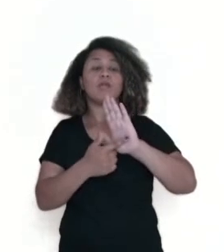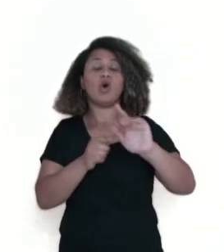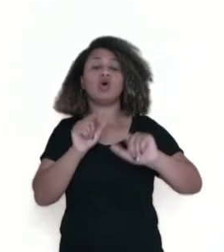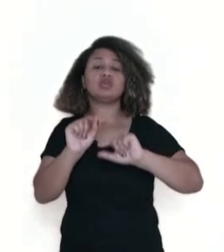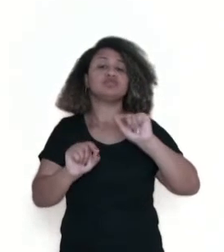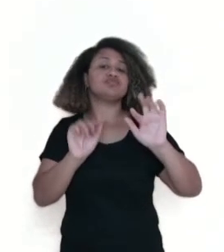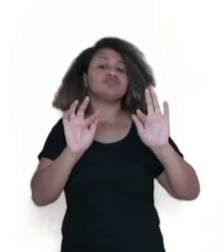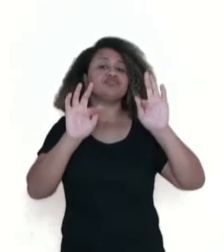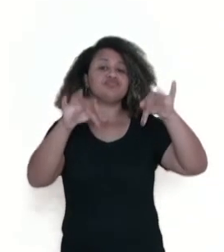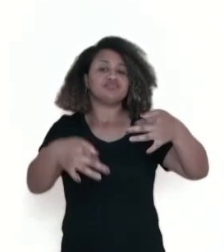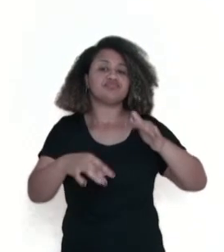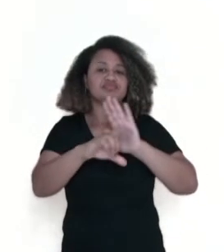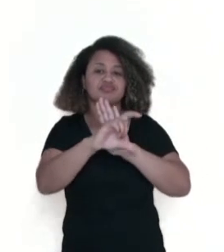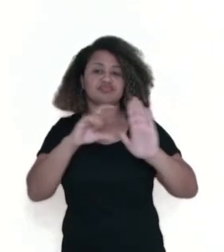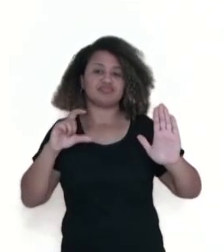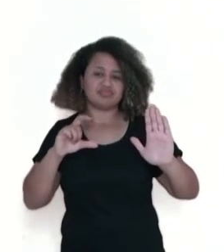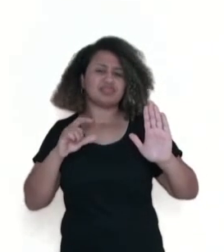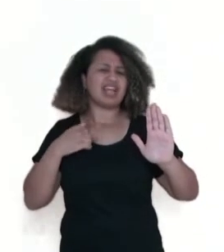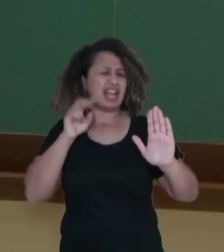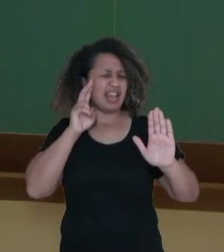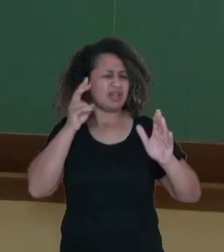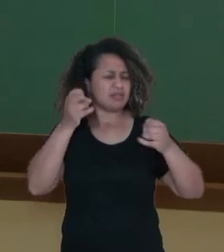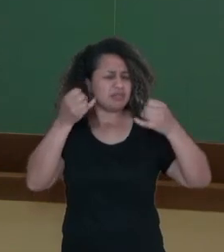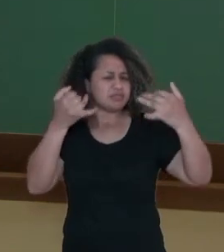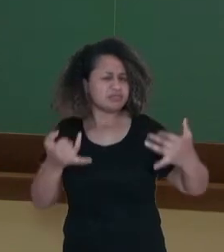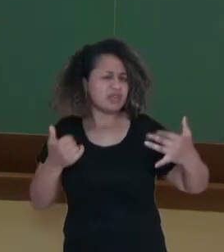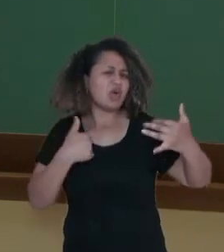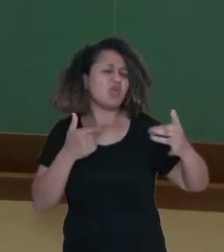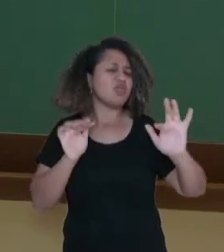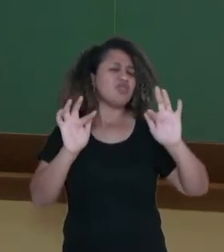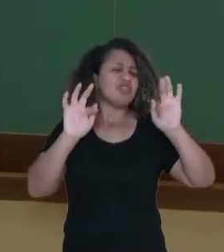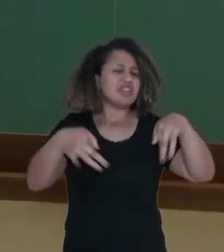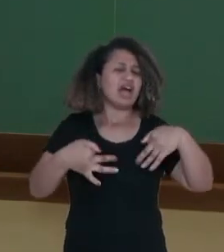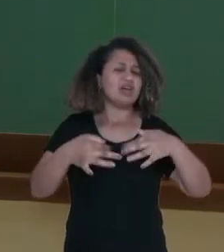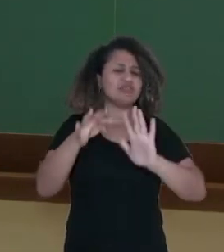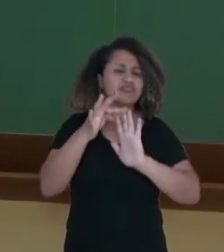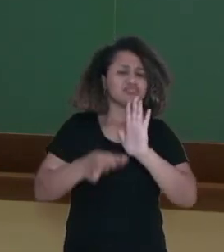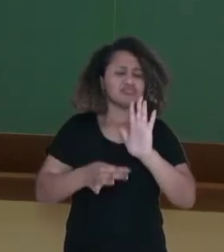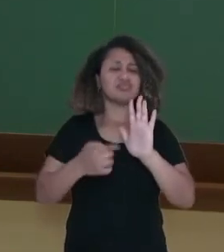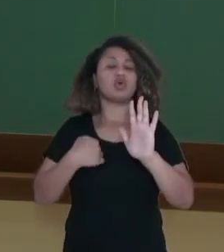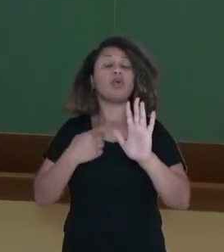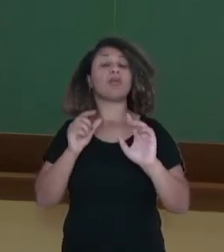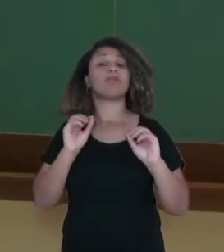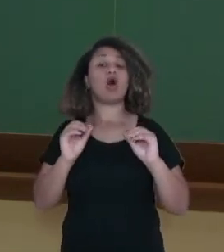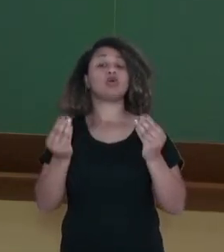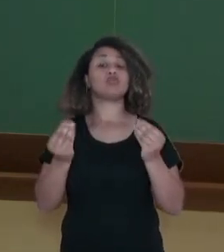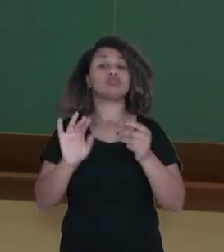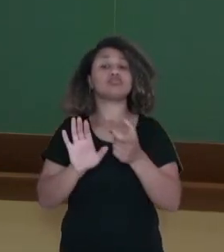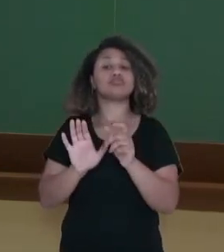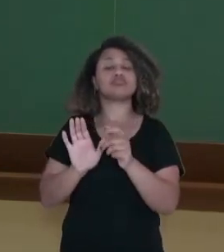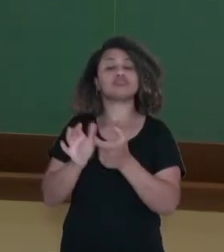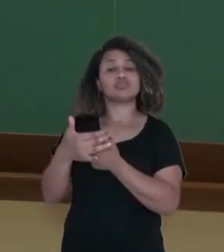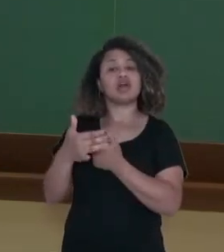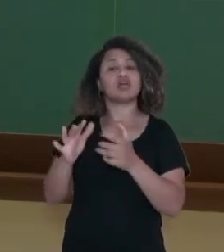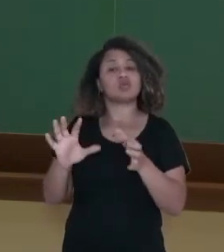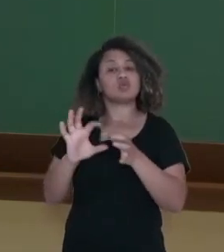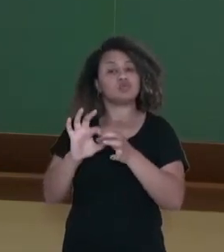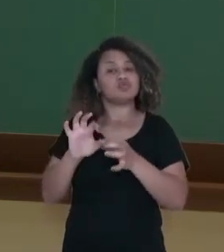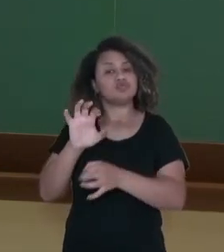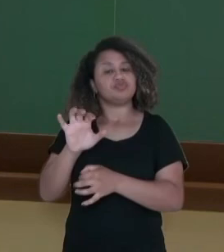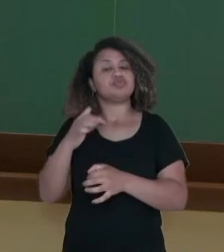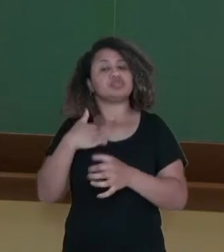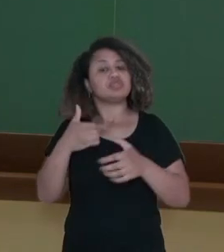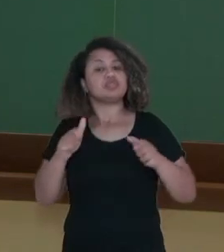ideia de conclusão no texto? Lembra que eu falei? Quando você quer concluir um texto, uma ideia, você pode usar uma conjunção como essa.